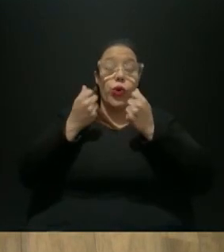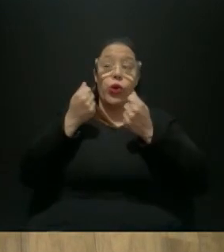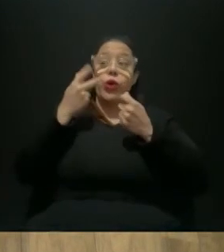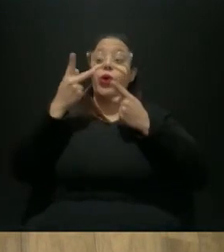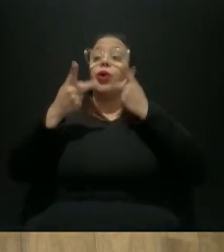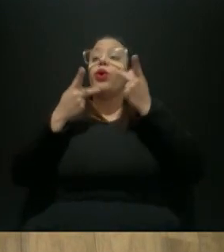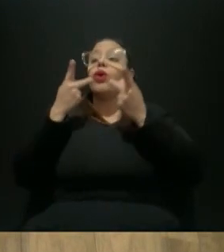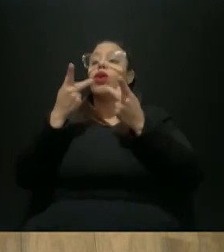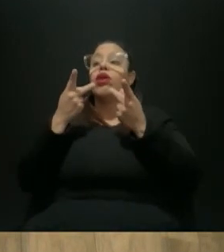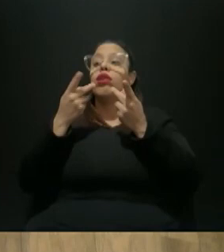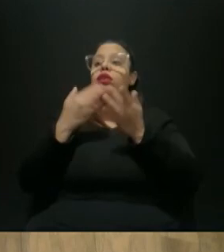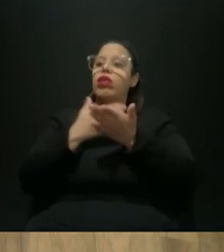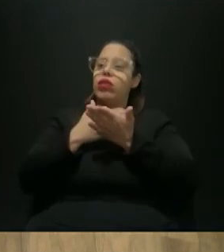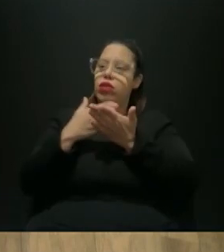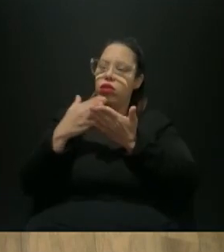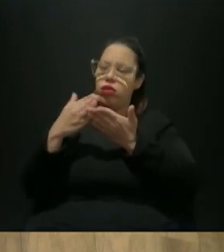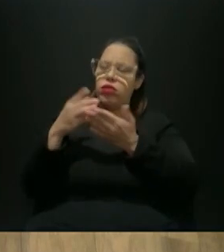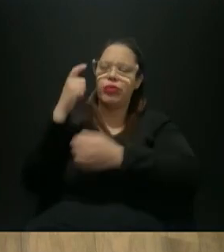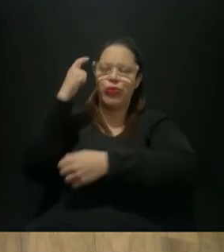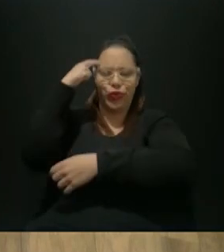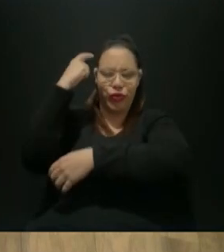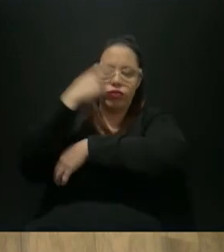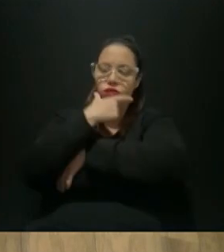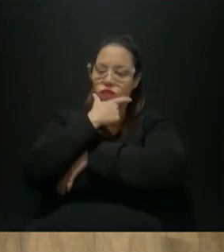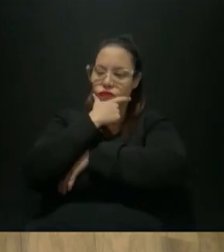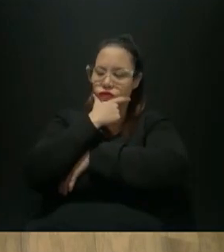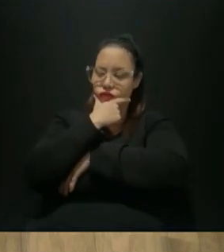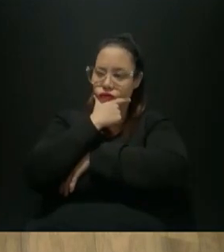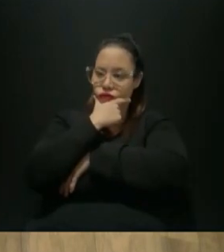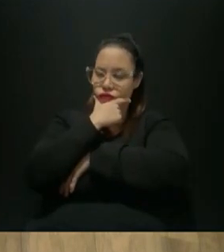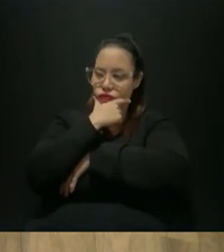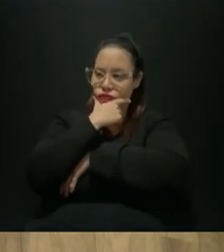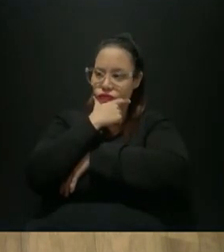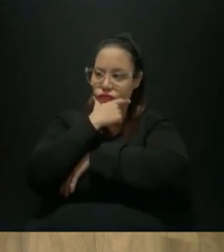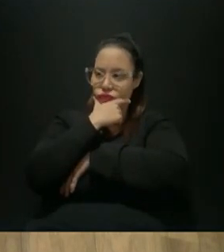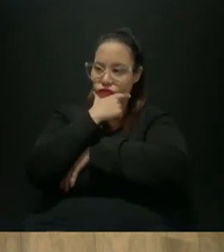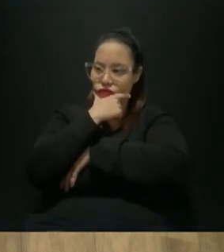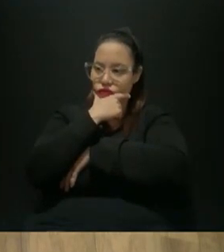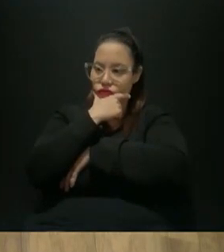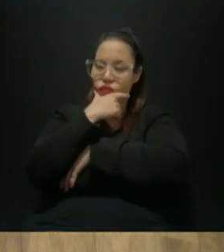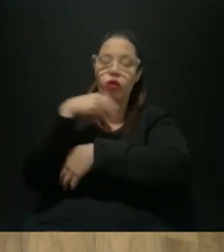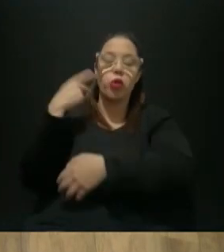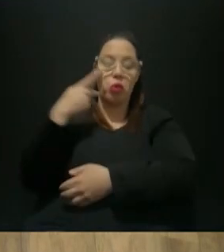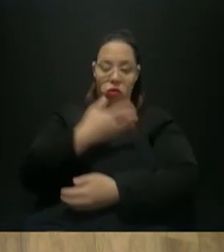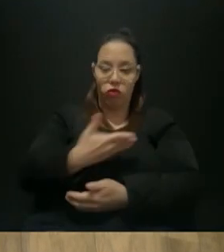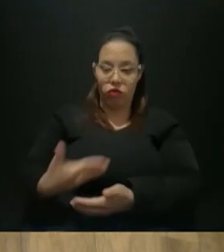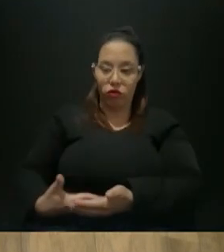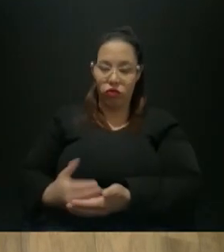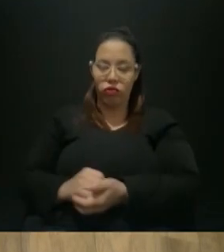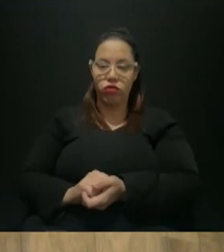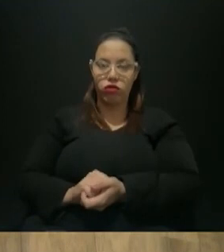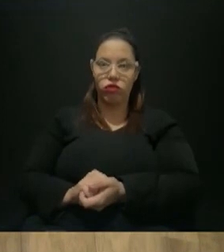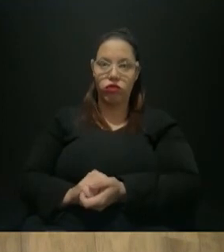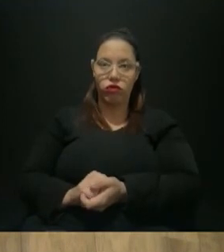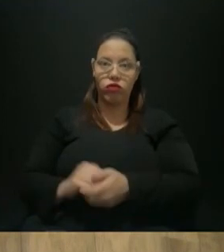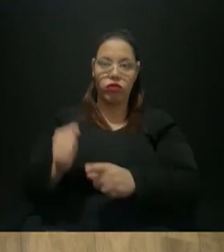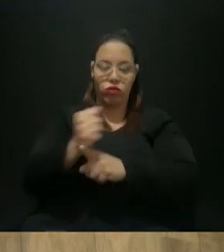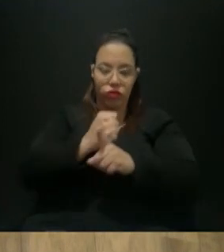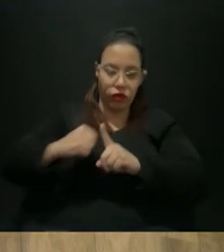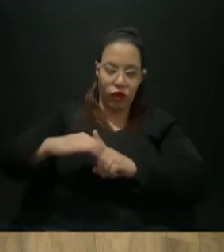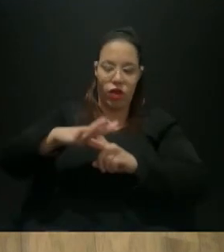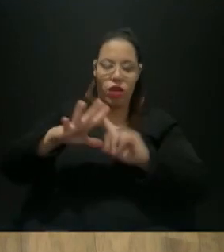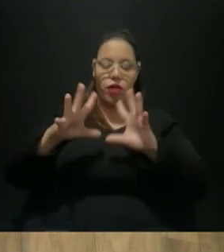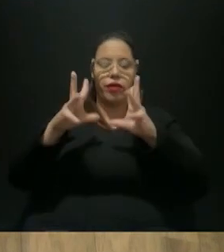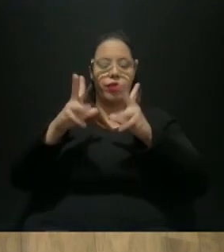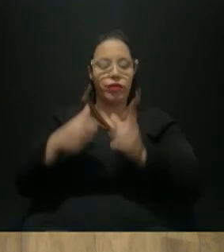gente pensa na parte da governança, né? A gente sabe que a sociedade toda, na verdade,